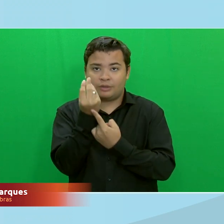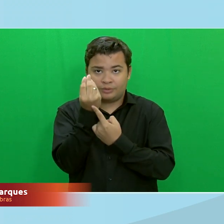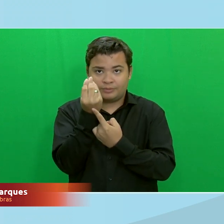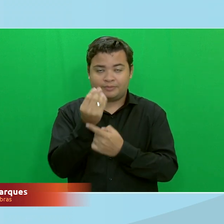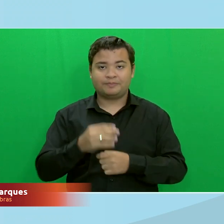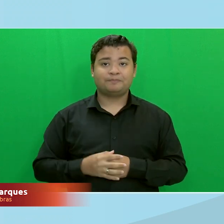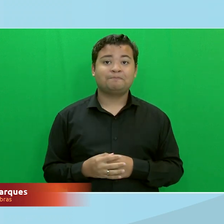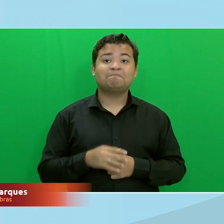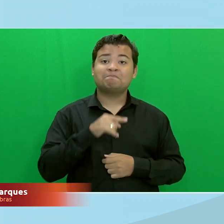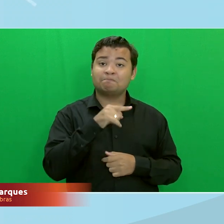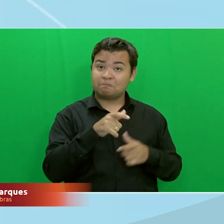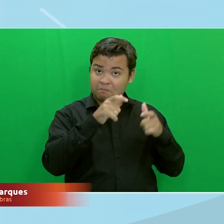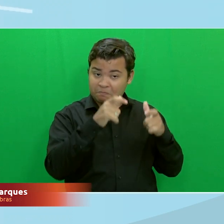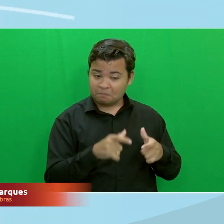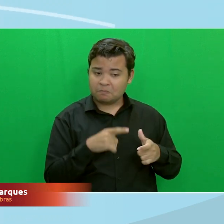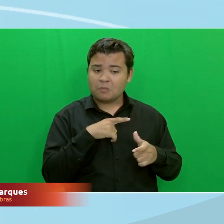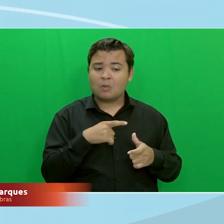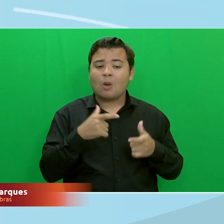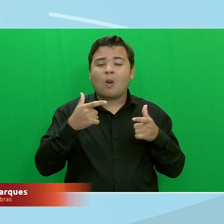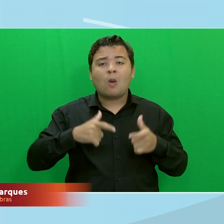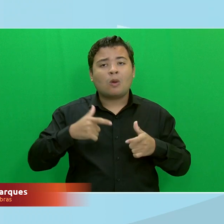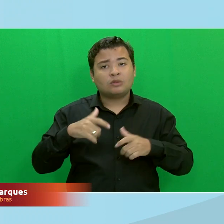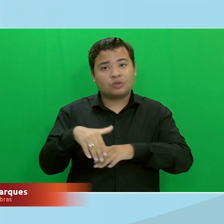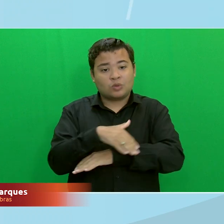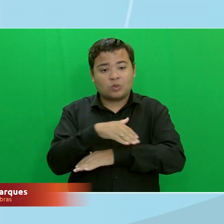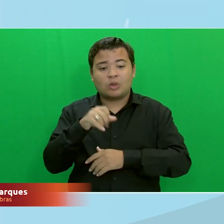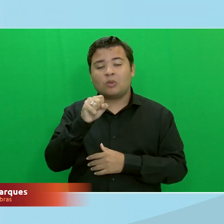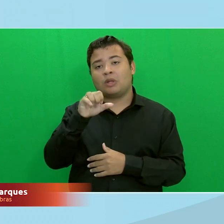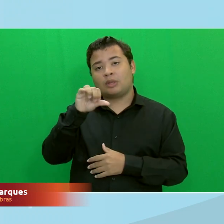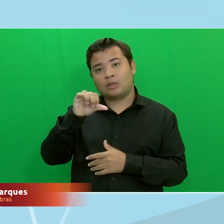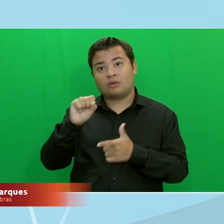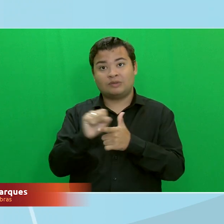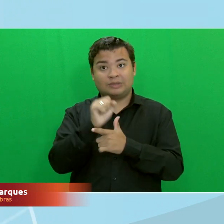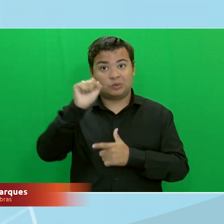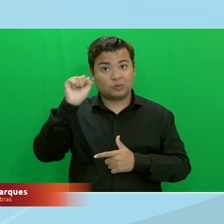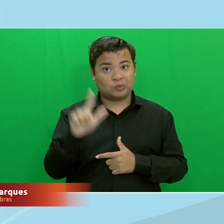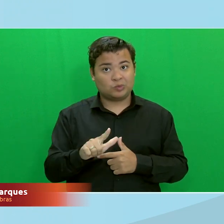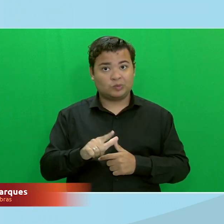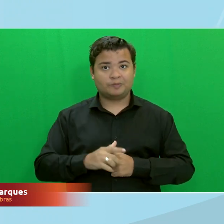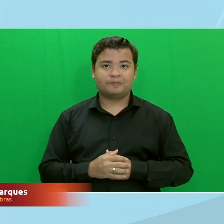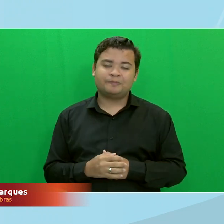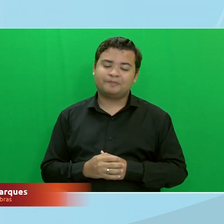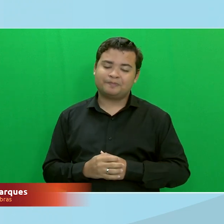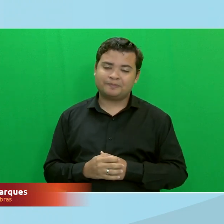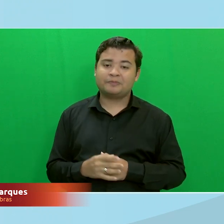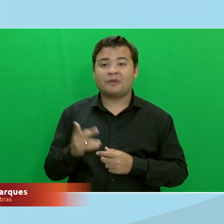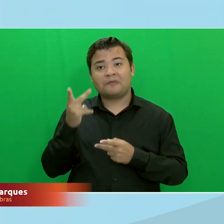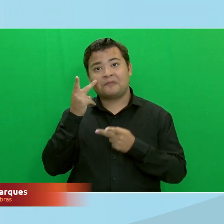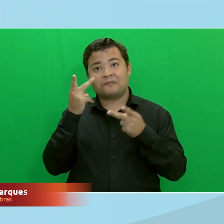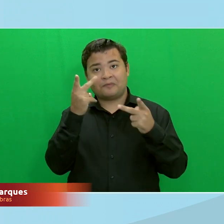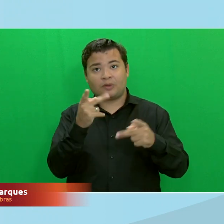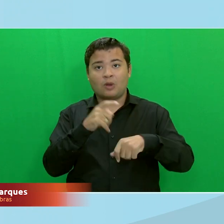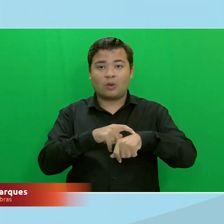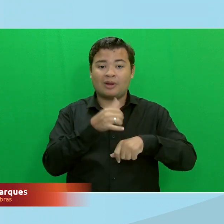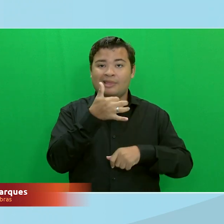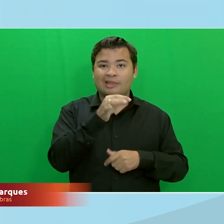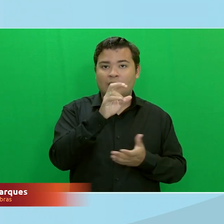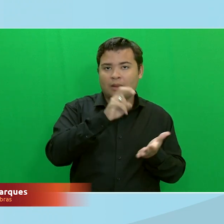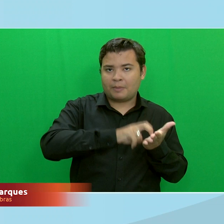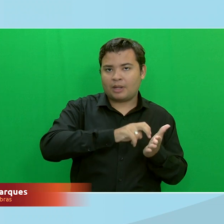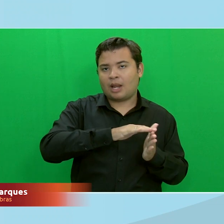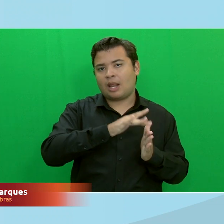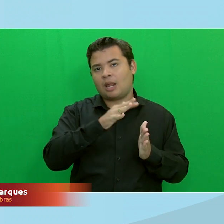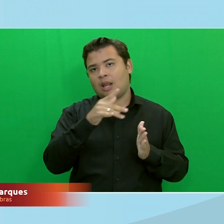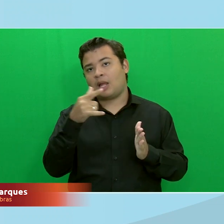a Arte Plena Casa Galeria fica na Rua 89, no Setor Sul. A visitação pode ser feita das 10 horas da manhã